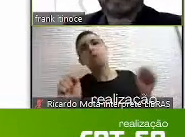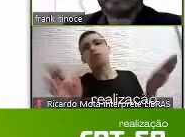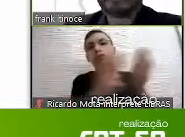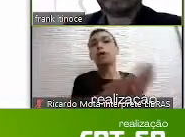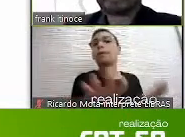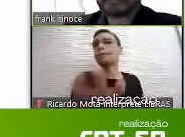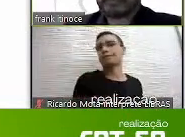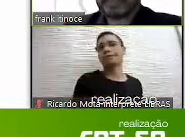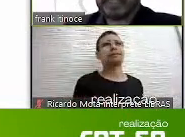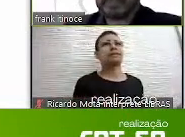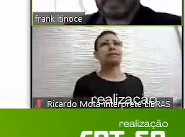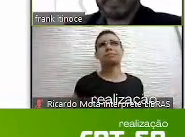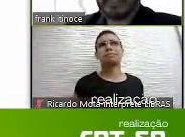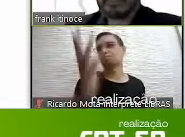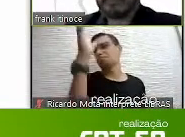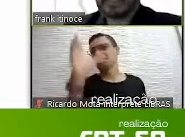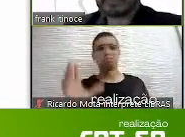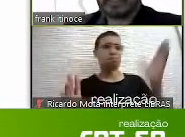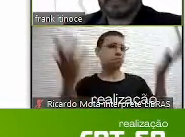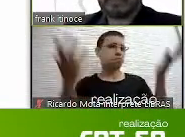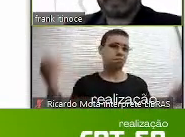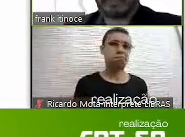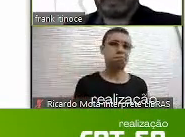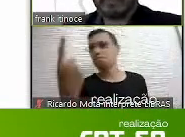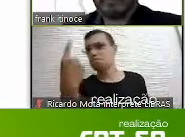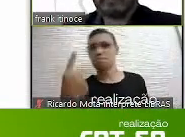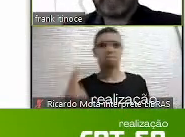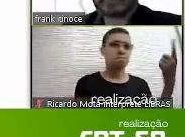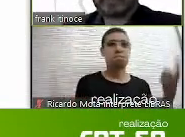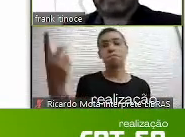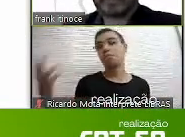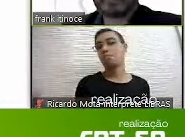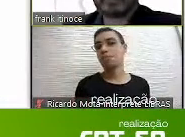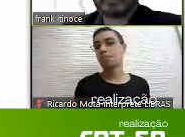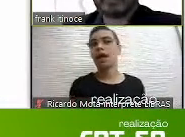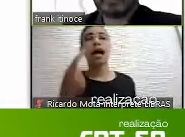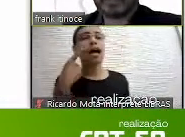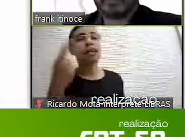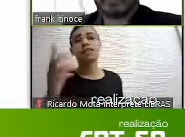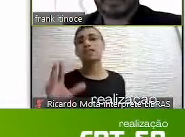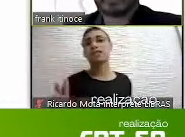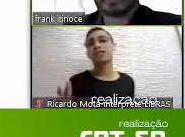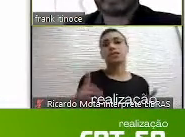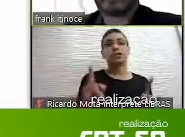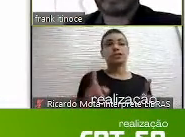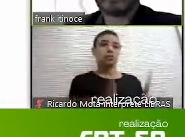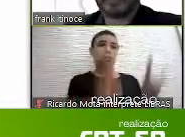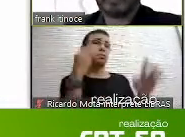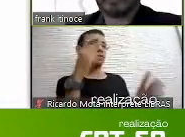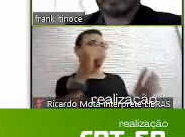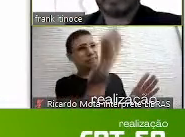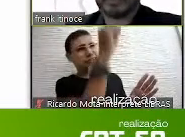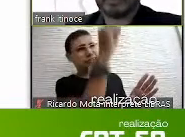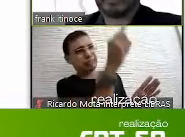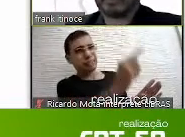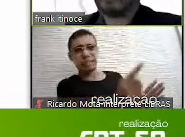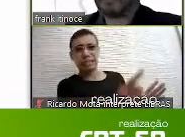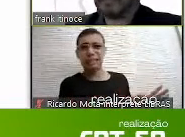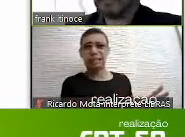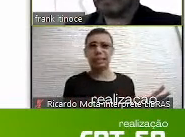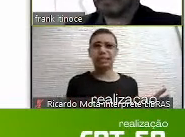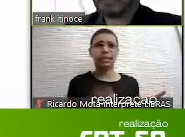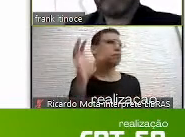Ademir deu. Então, ó, tem uma trinca, o prédio está roncando, né? Está fazendo barulho,